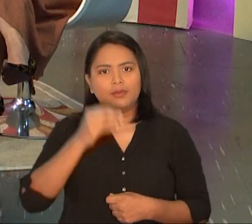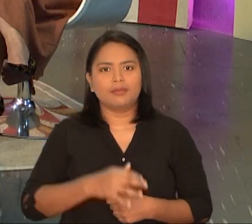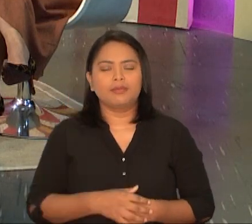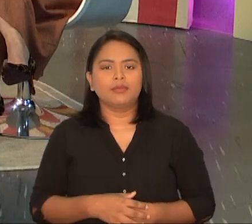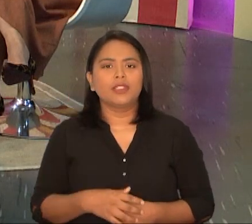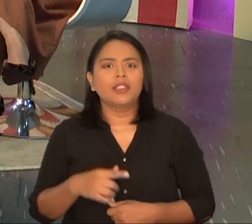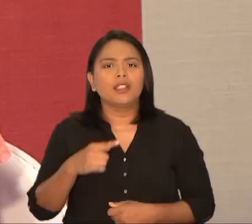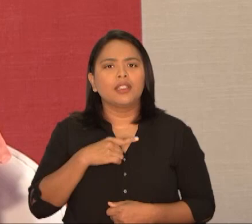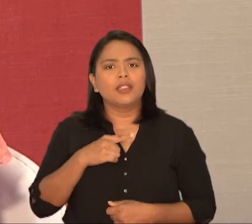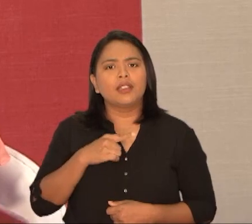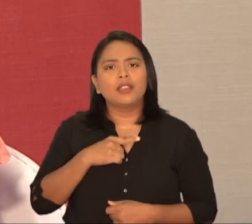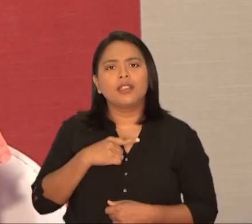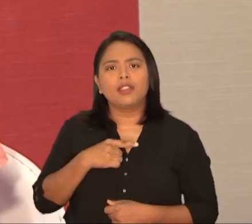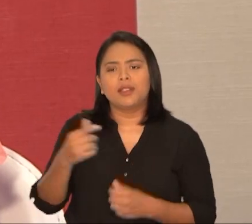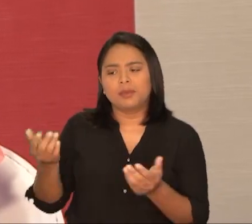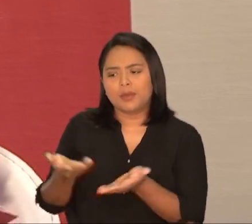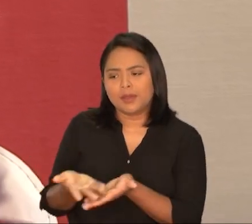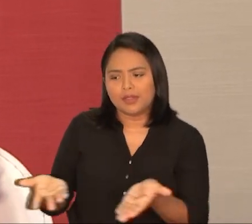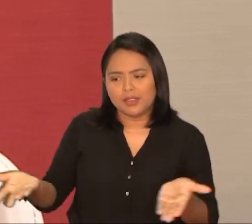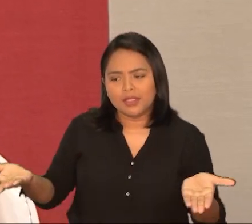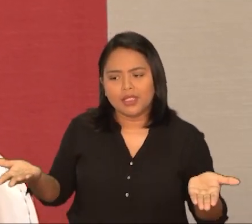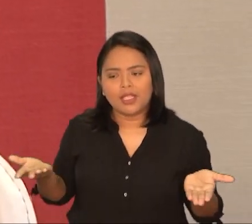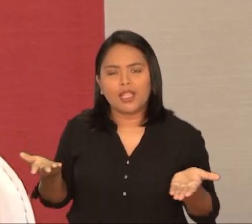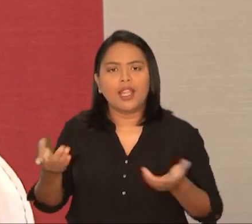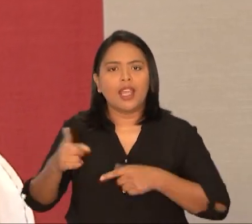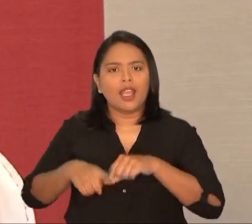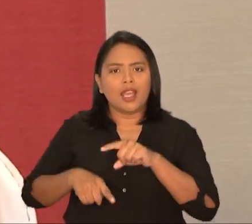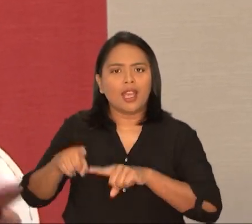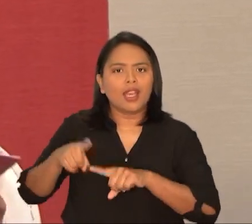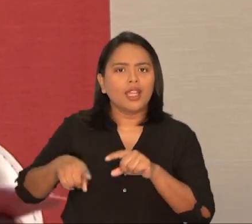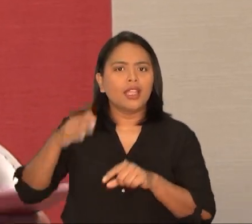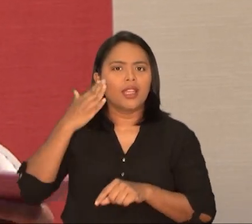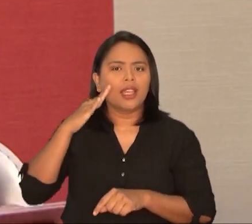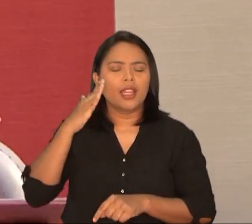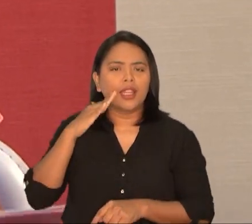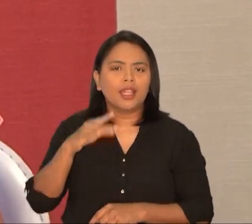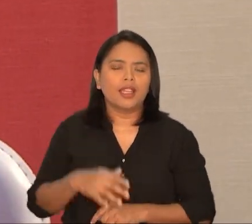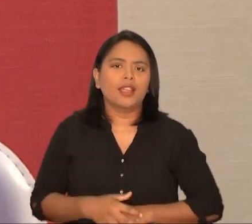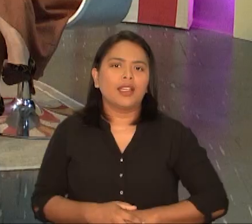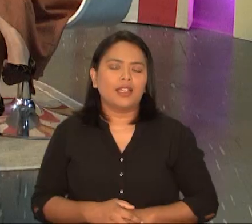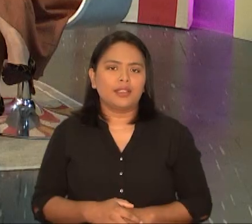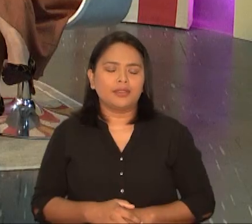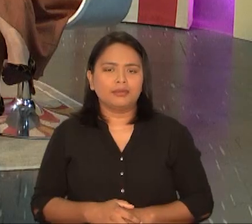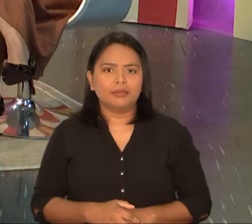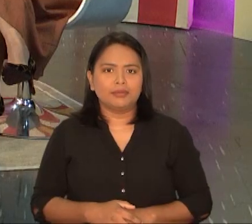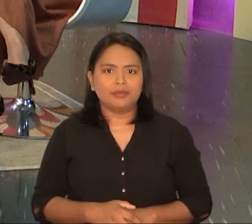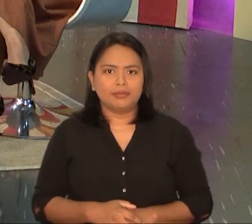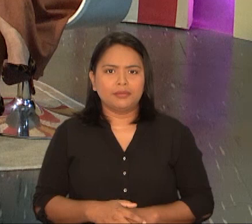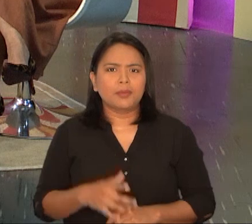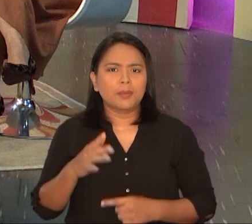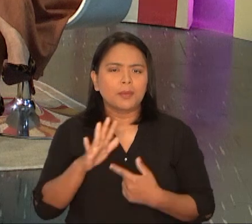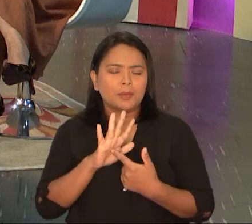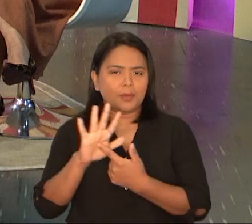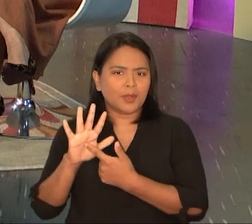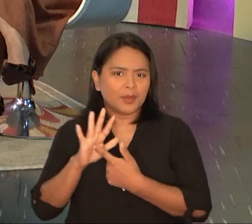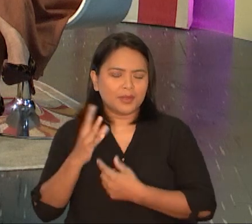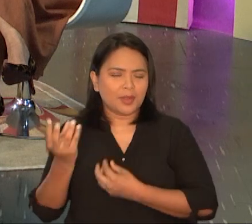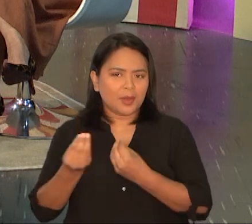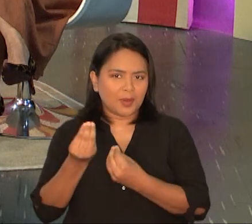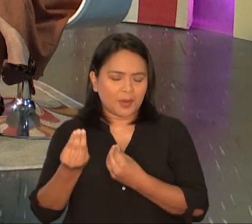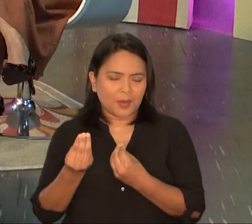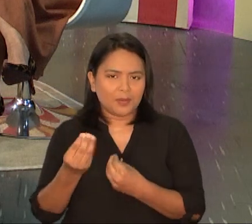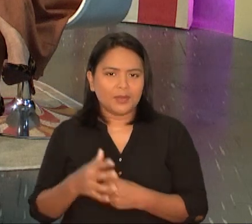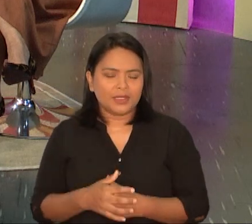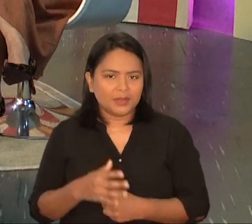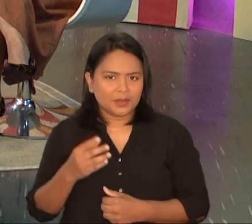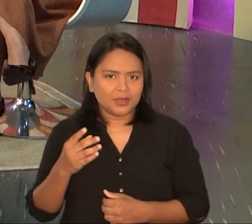itens aqui para ajudar a compreender, né, esse processo da amamentação. Mostra para a gente, Jéssica, como é que você pode